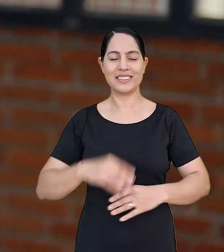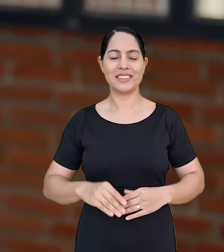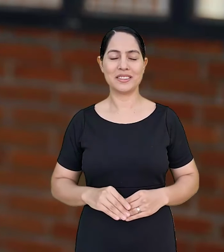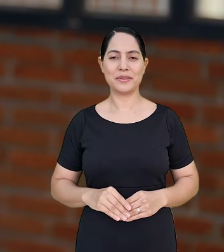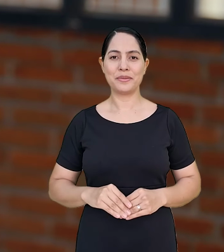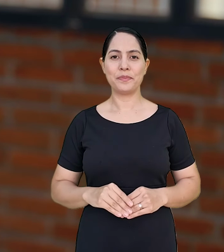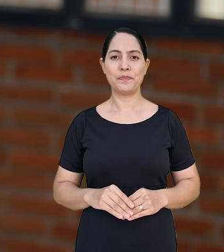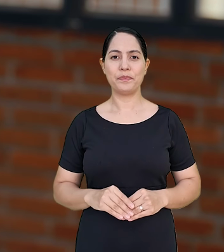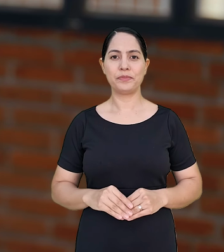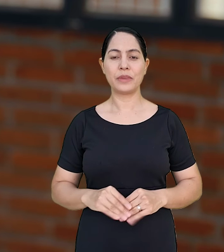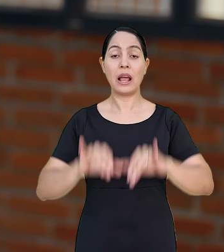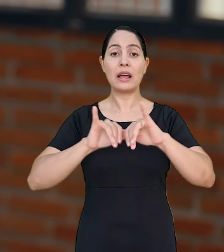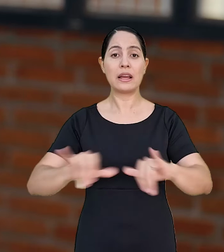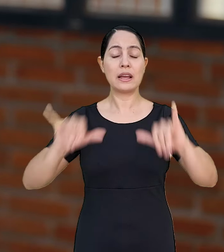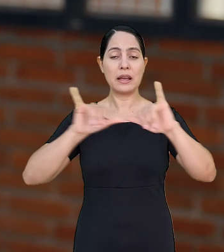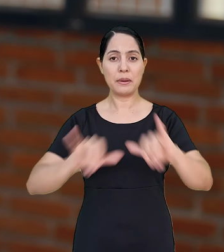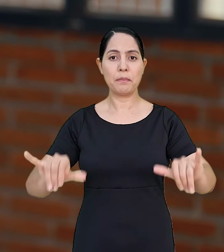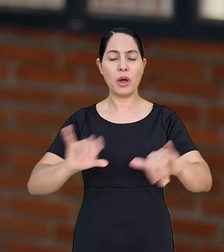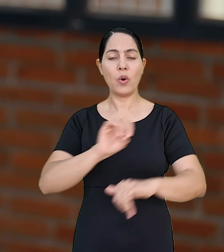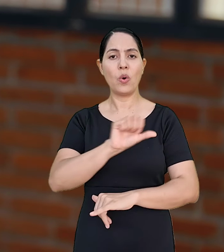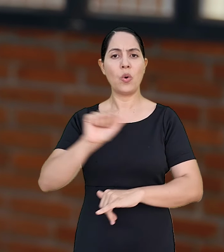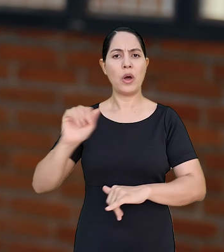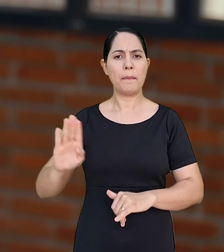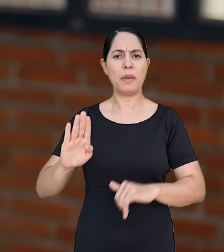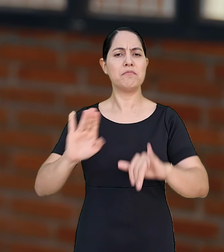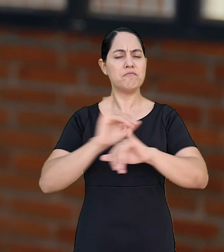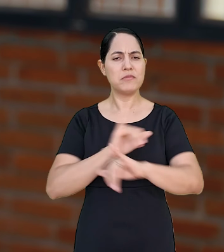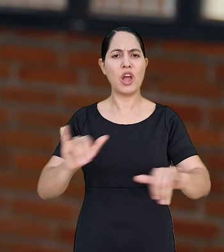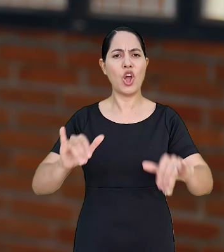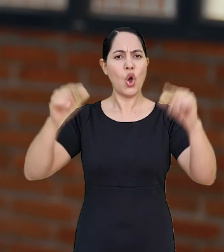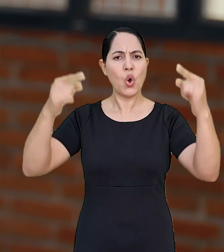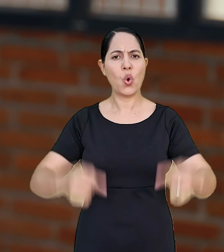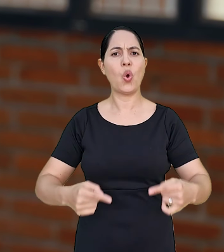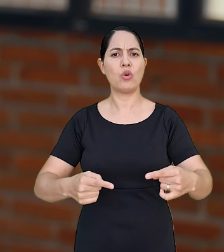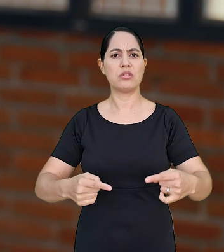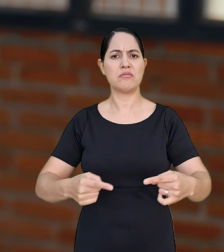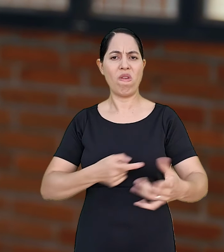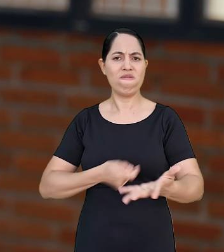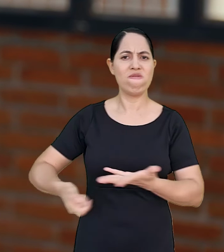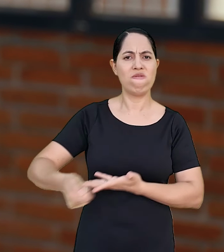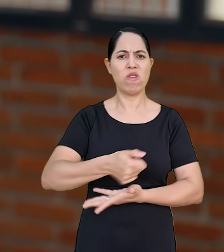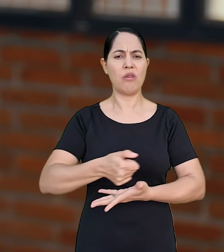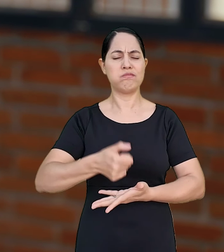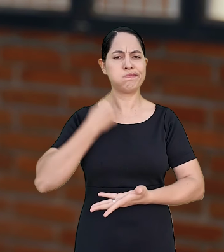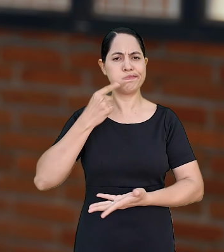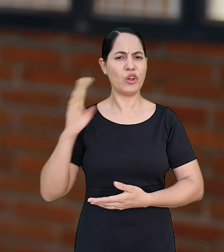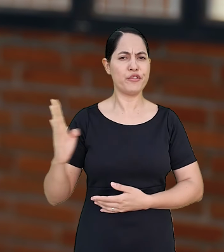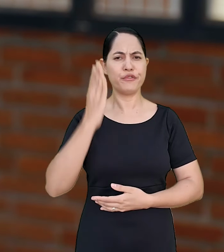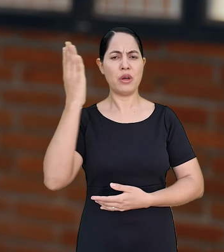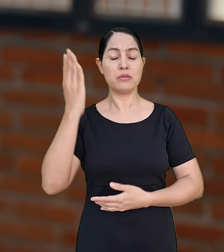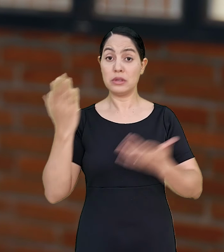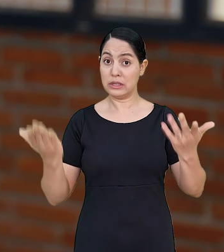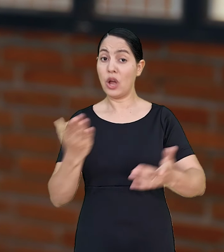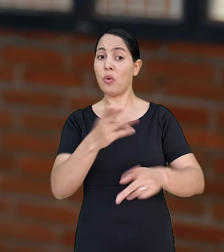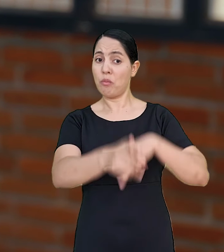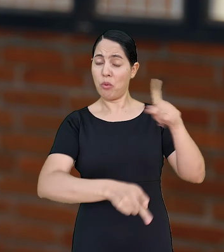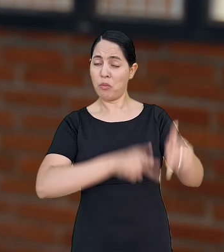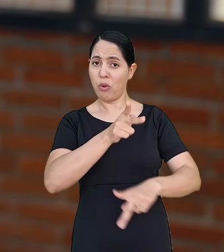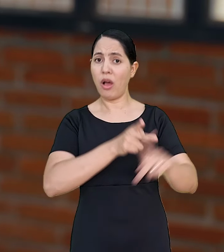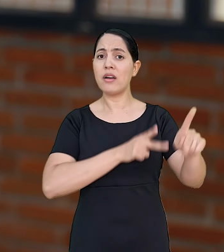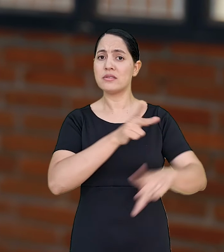A campanha da OAB Nacional contra o golpe do falso advogado segue ajudando a população a se proteger da fraude. As